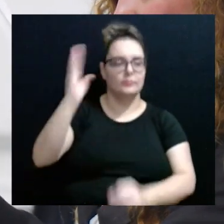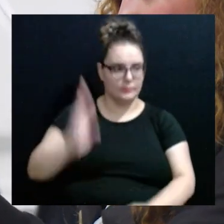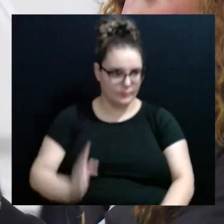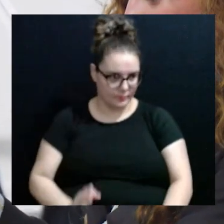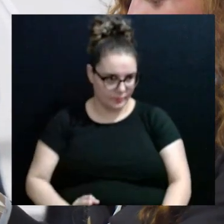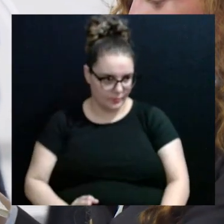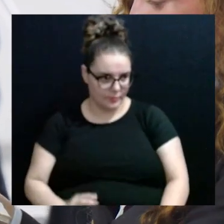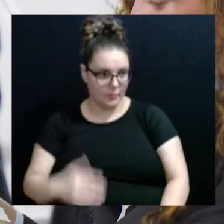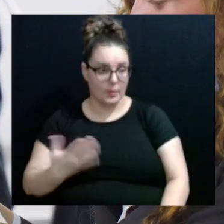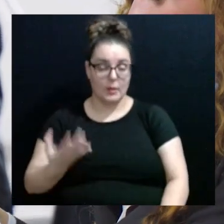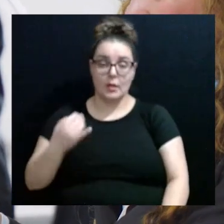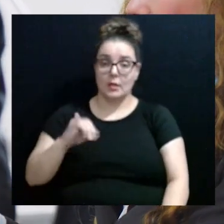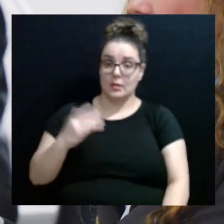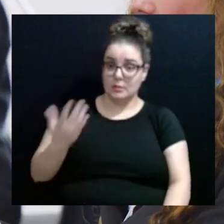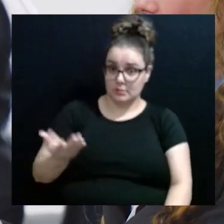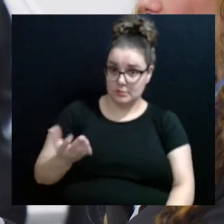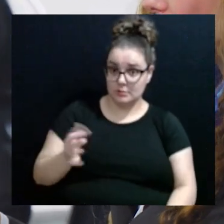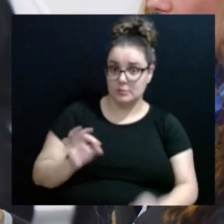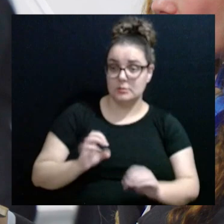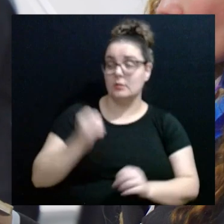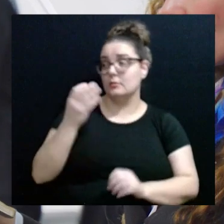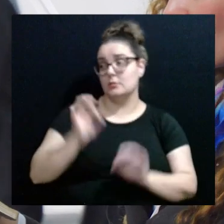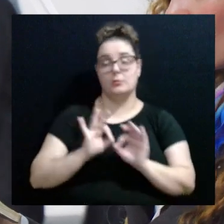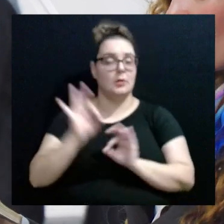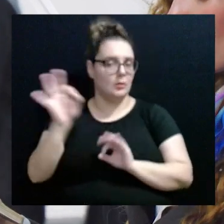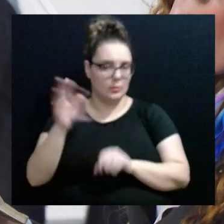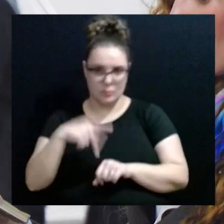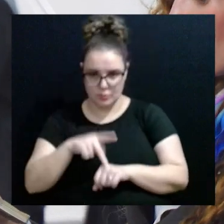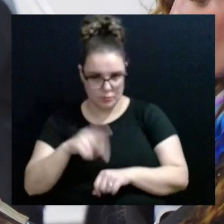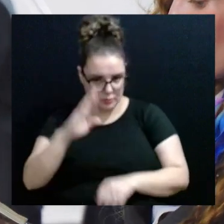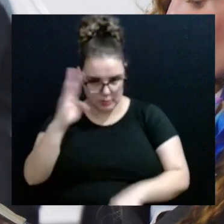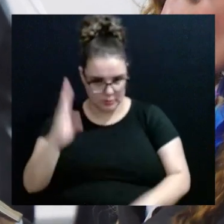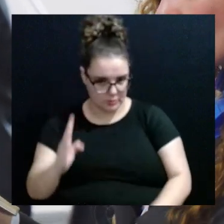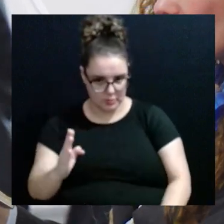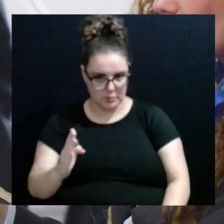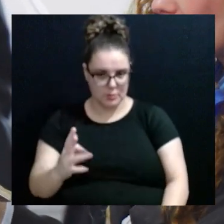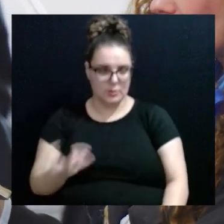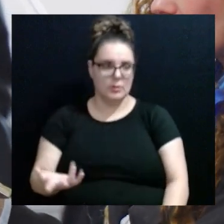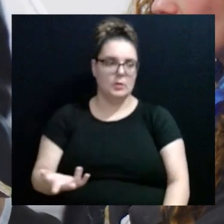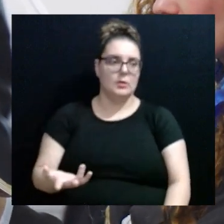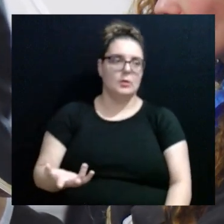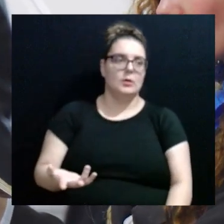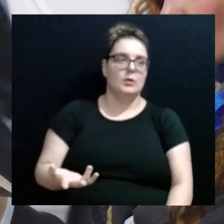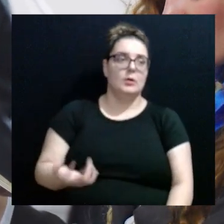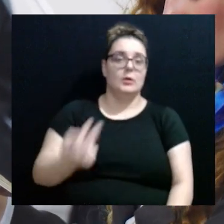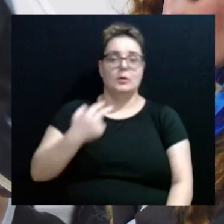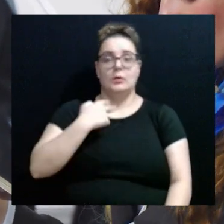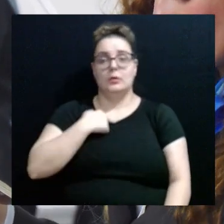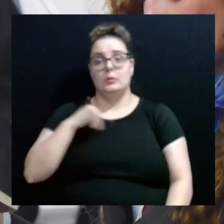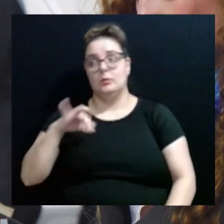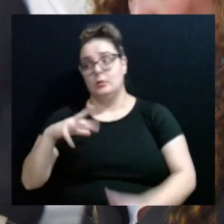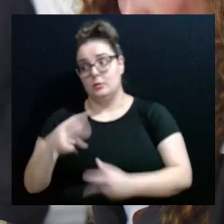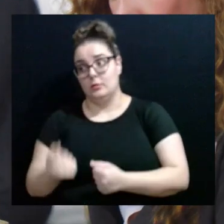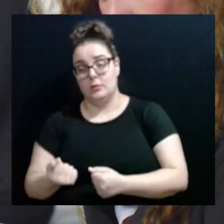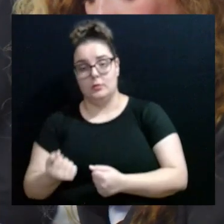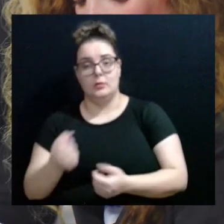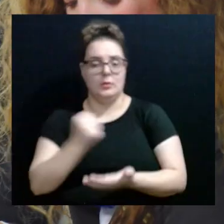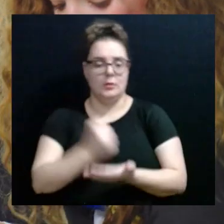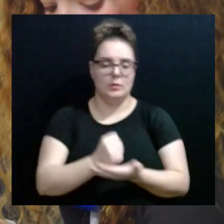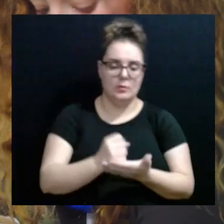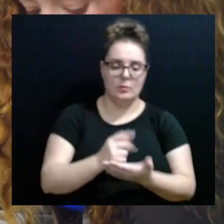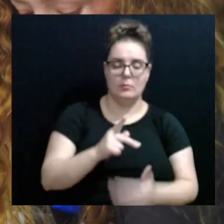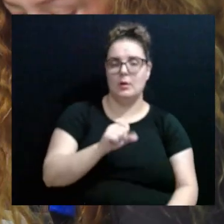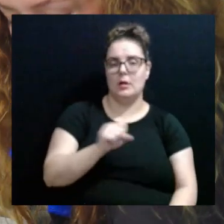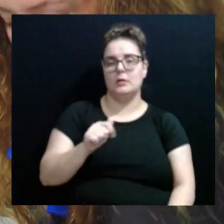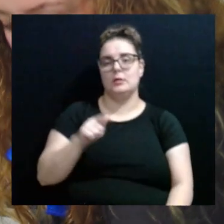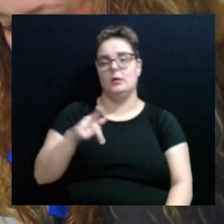para fora do país. Então, se você está indo para fora do país, você não pode fazer uma viagem internacional sem verificar o